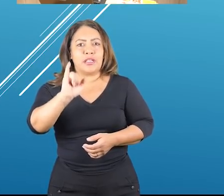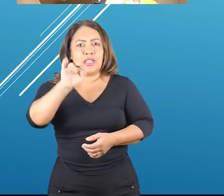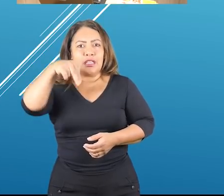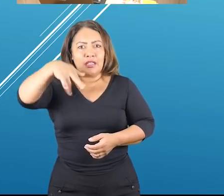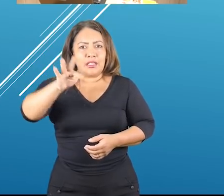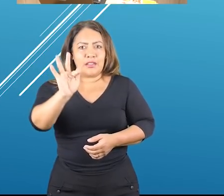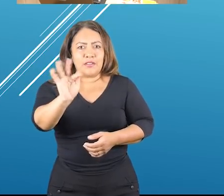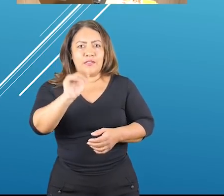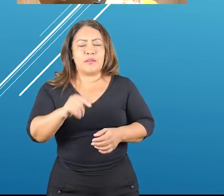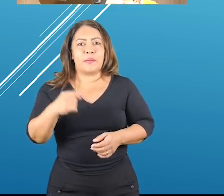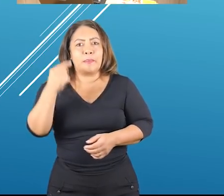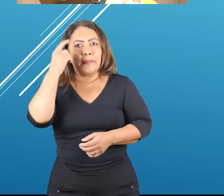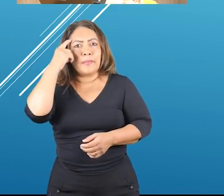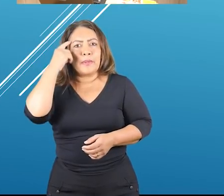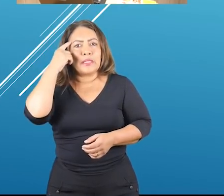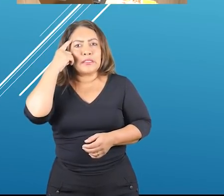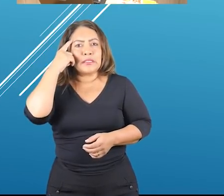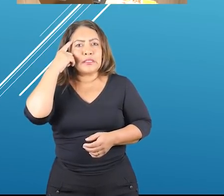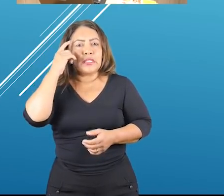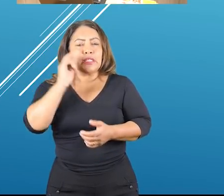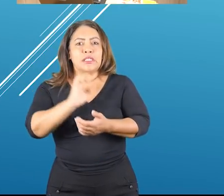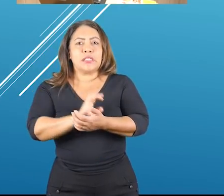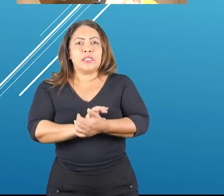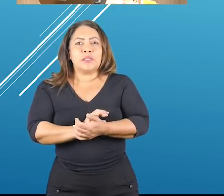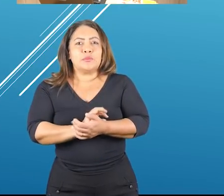pensando nessa proposta da TV Remy,